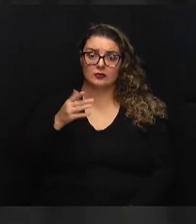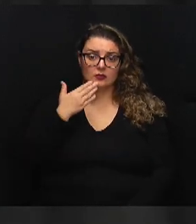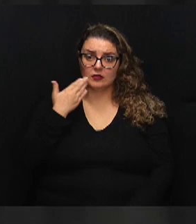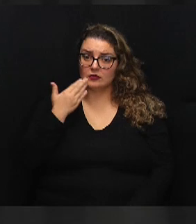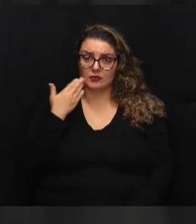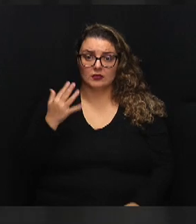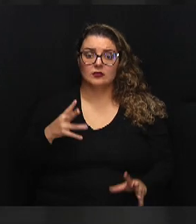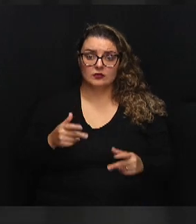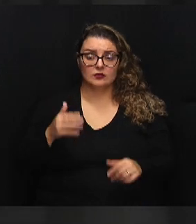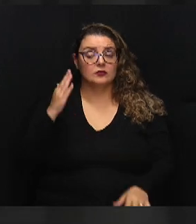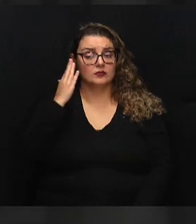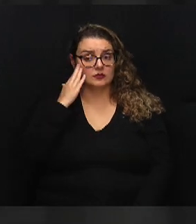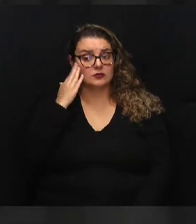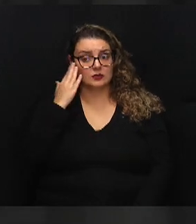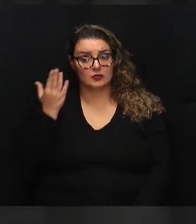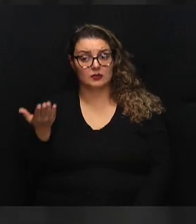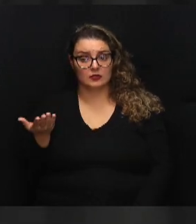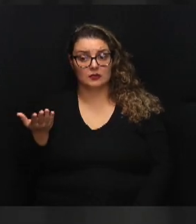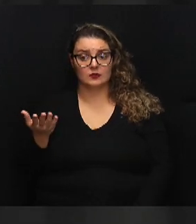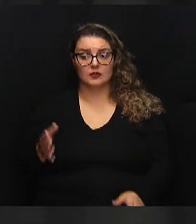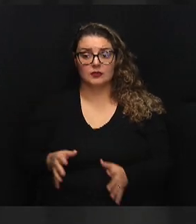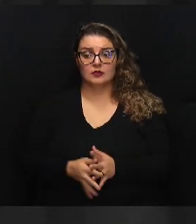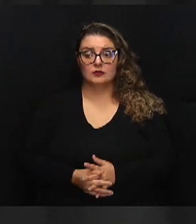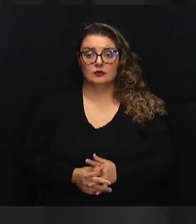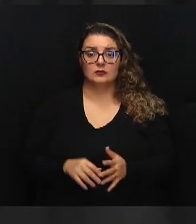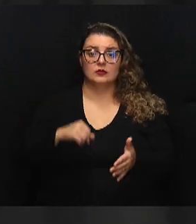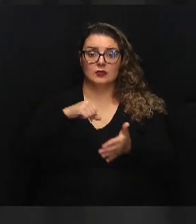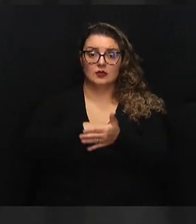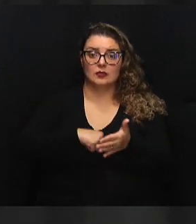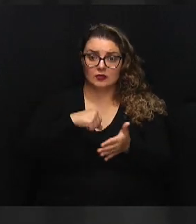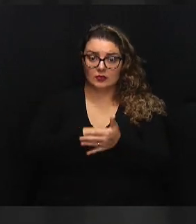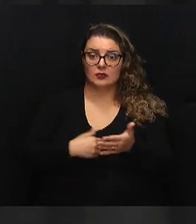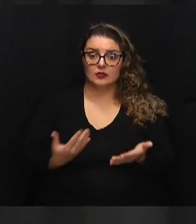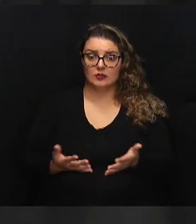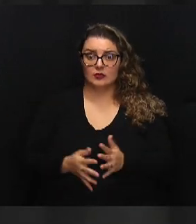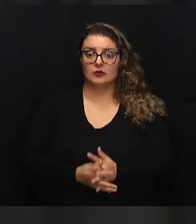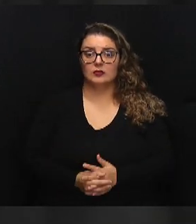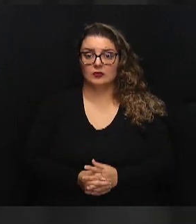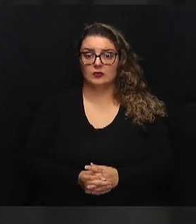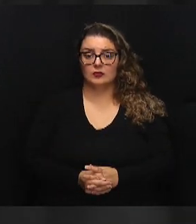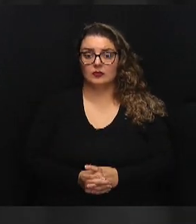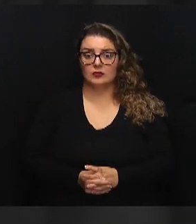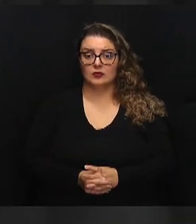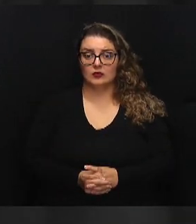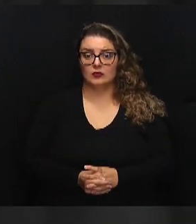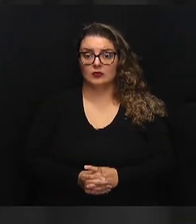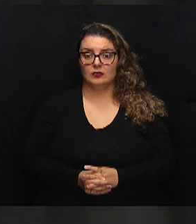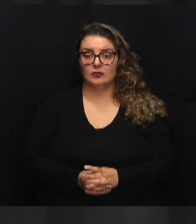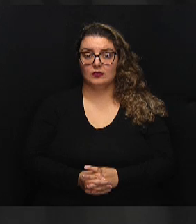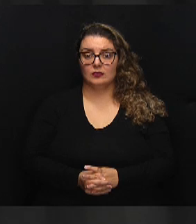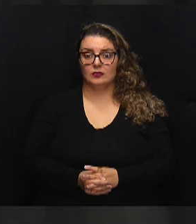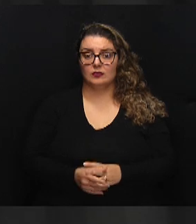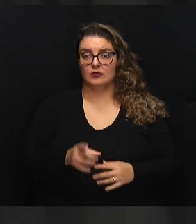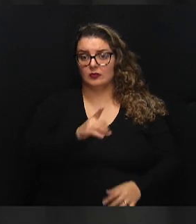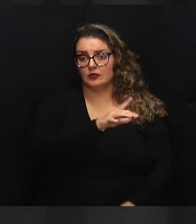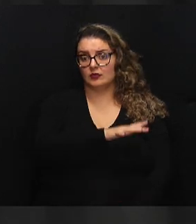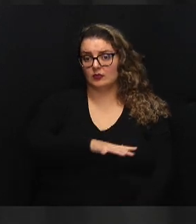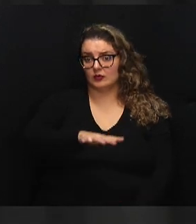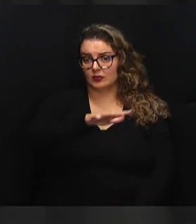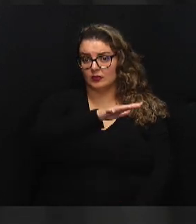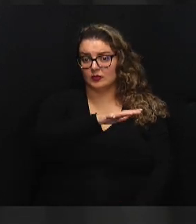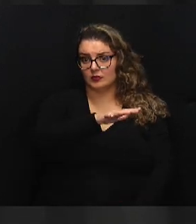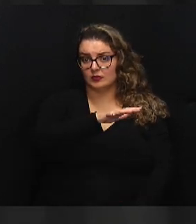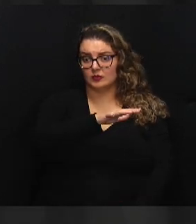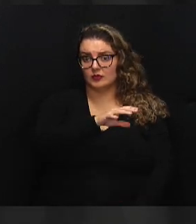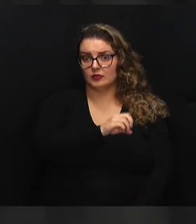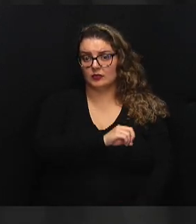mundo sabe a luta que foi para transformar o distrito do